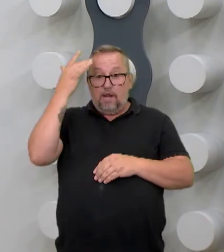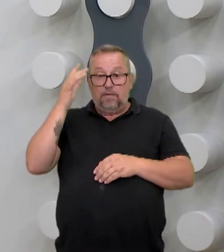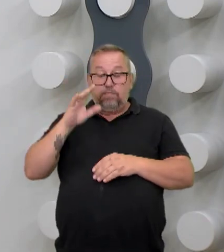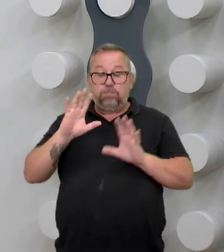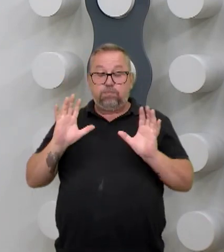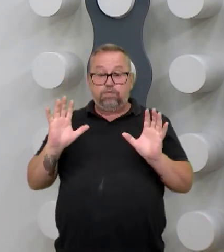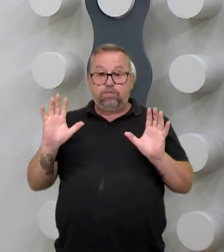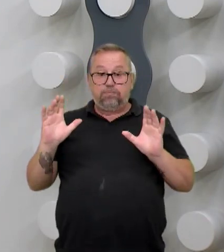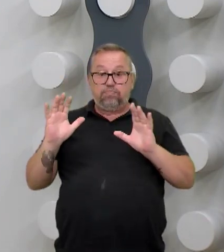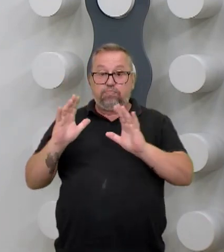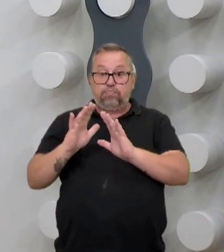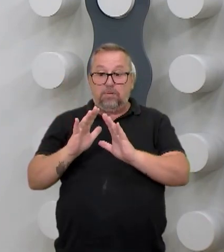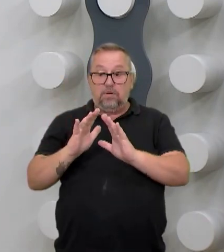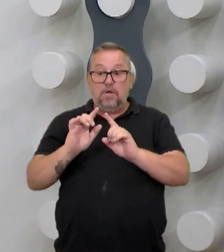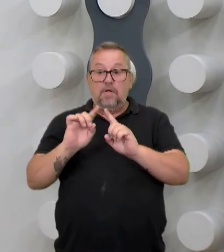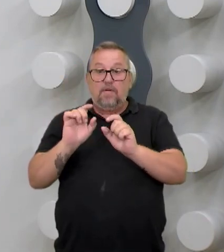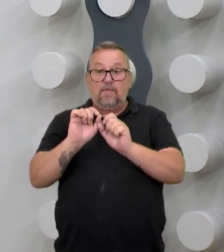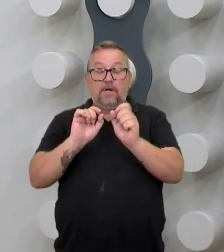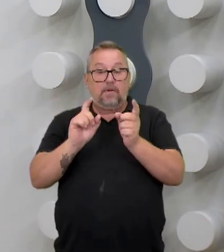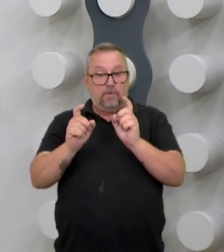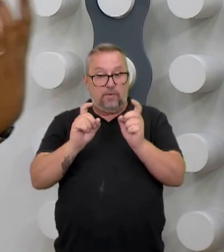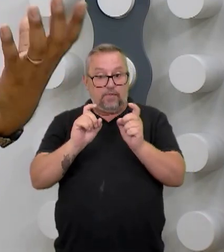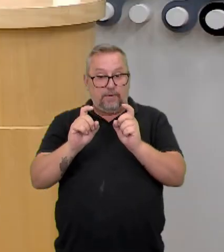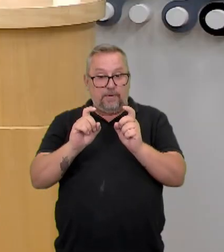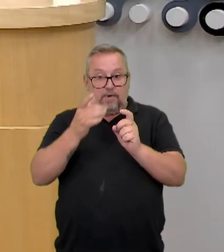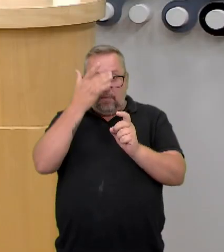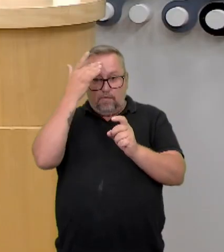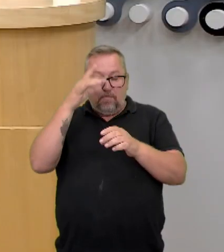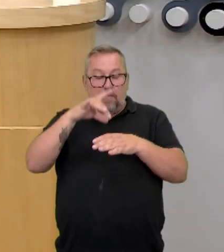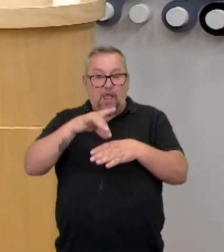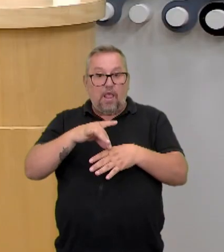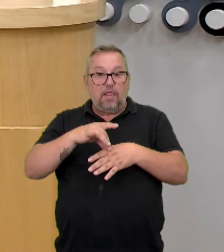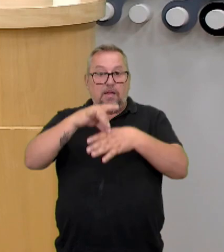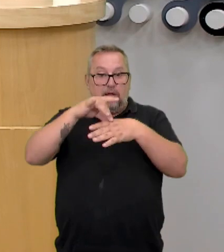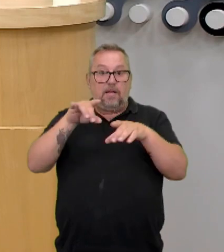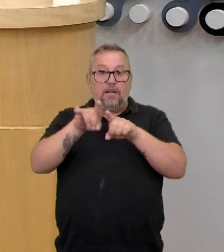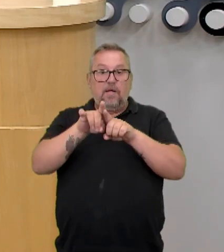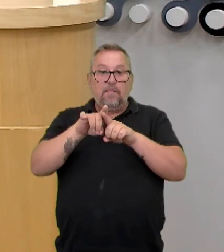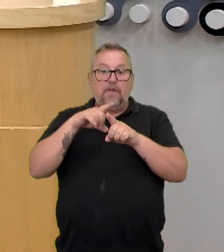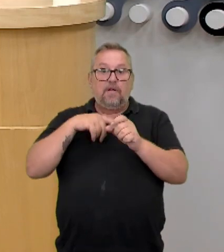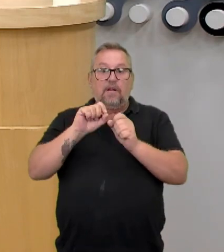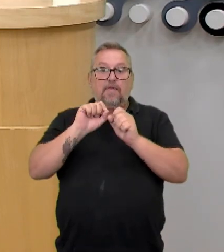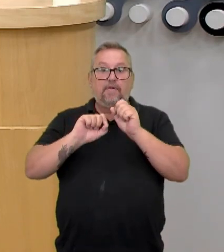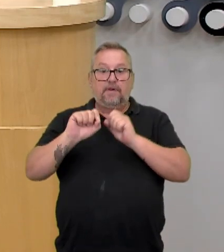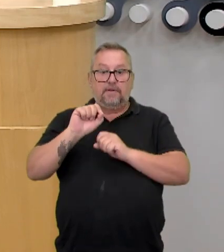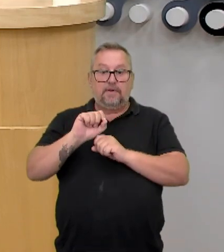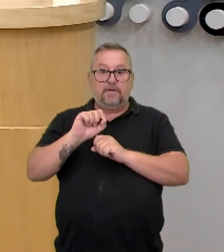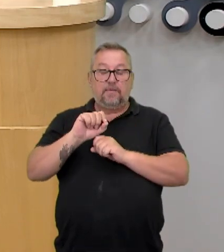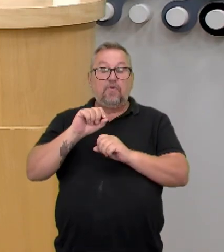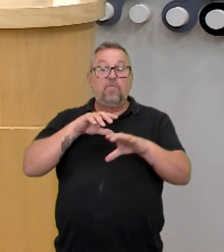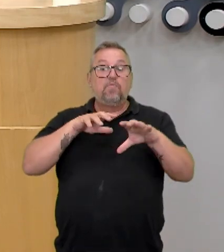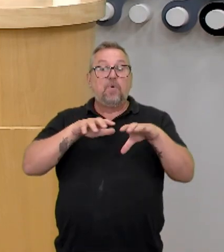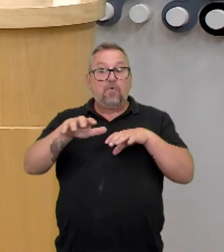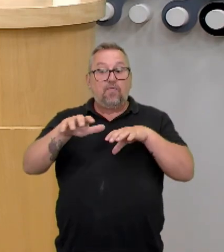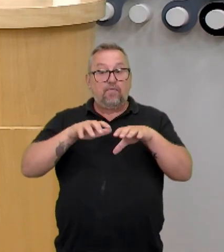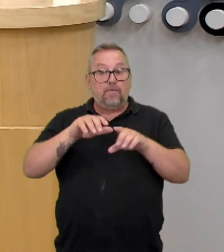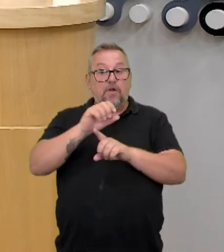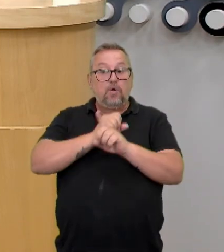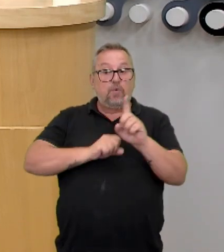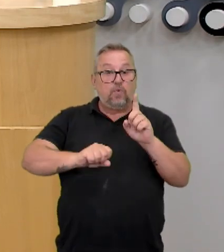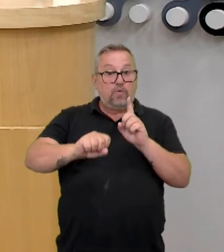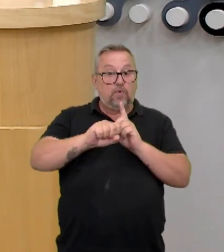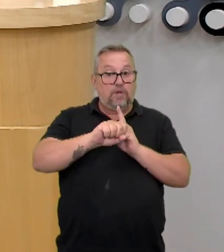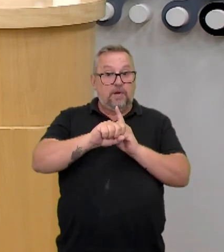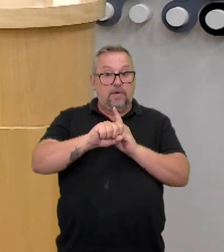a necessidade daquilo, alguém lidera, né? E pronto, e vai. Então é isso que a gente está falando de movimentos sociais. Aí a pessoa fala assim, mas